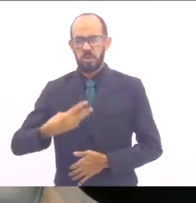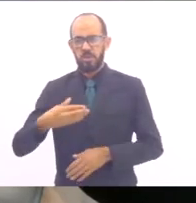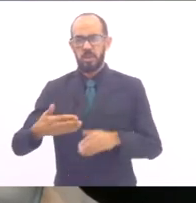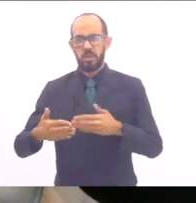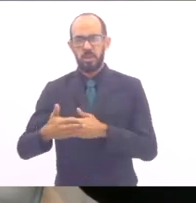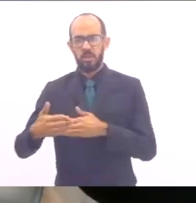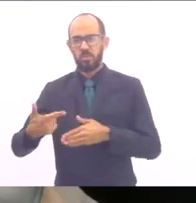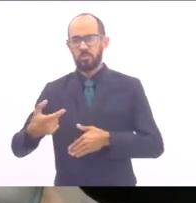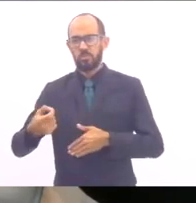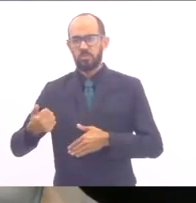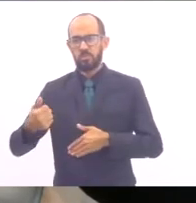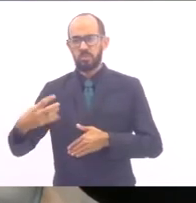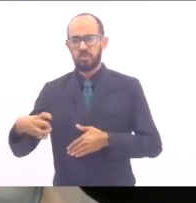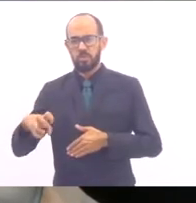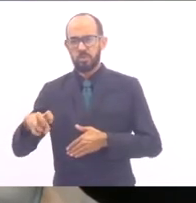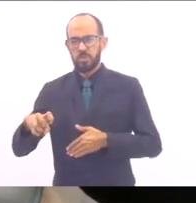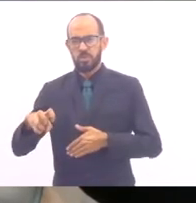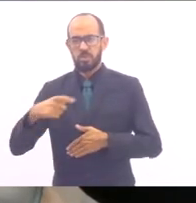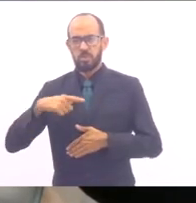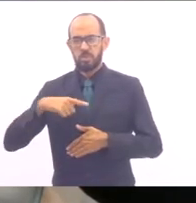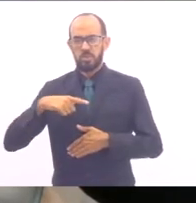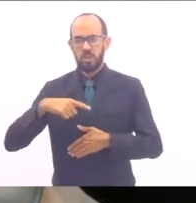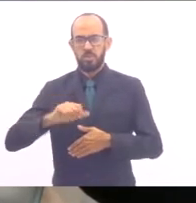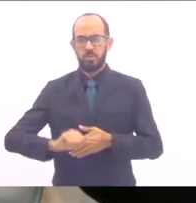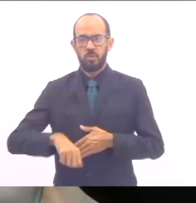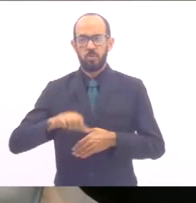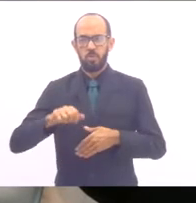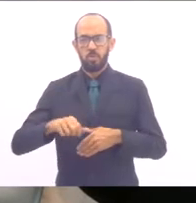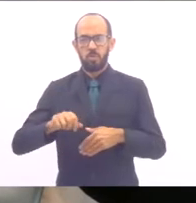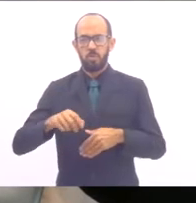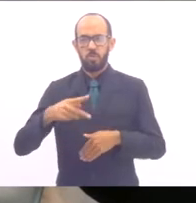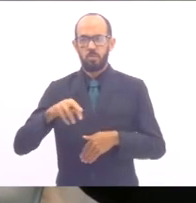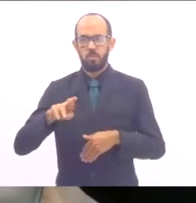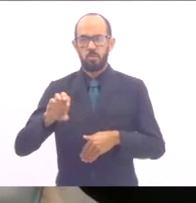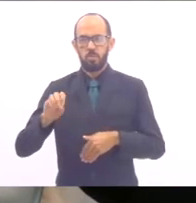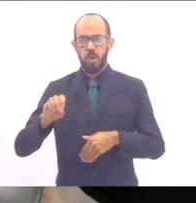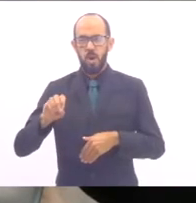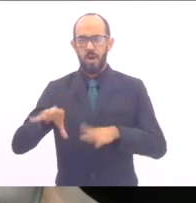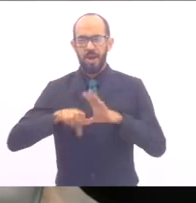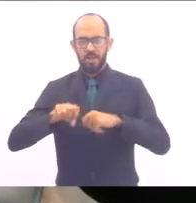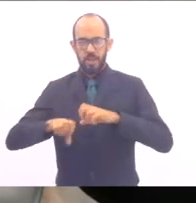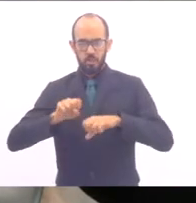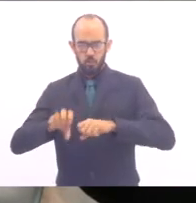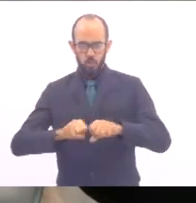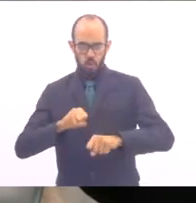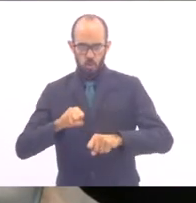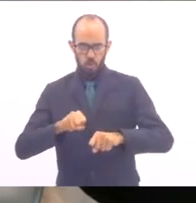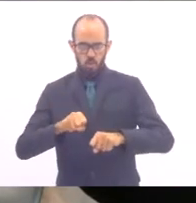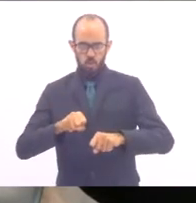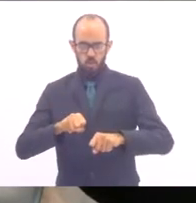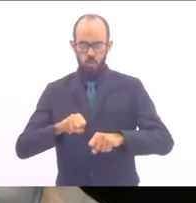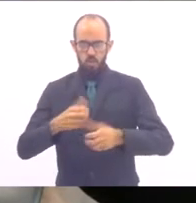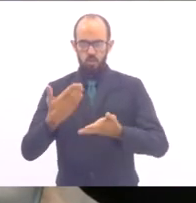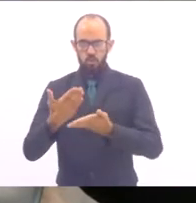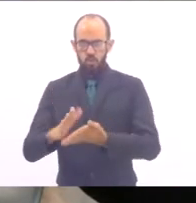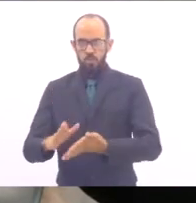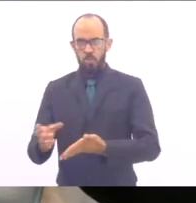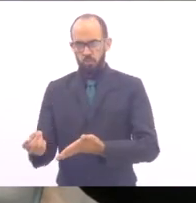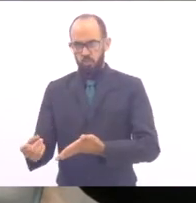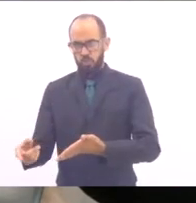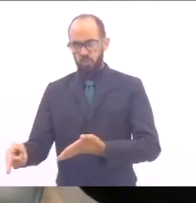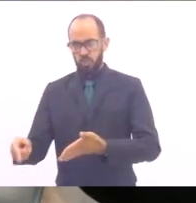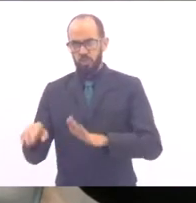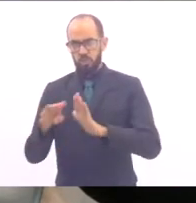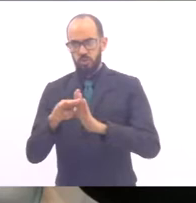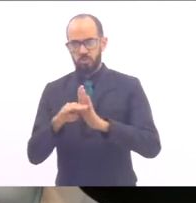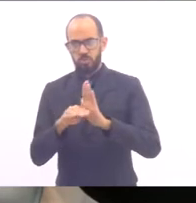do governo federal chamado CRS, Catadores e Catadoras em Redes Solidárias. E sobrou um recurso considerável desse